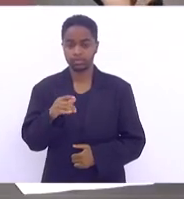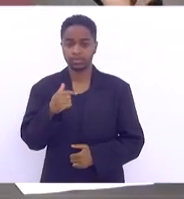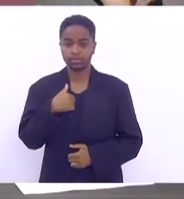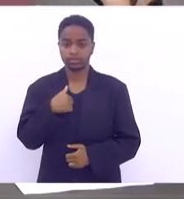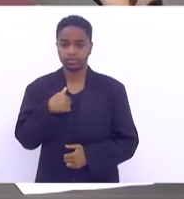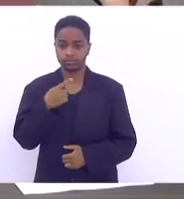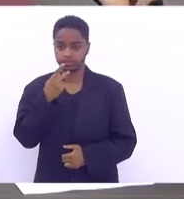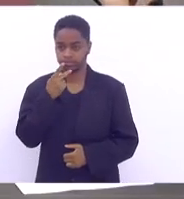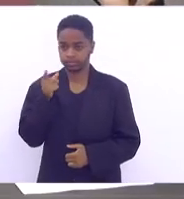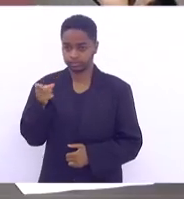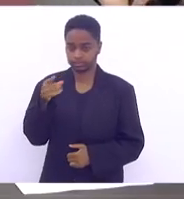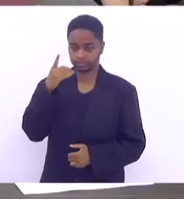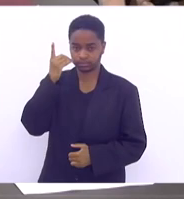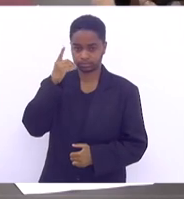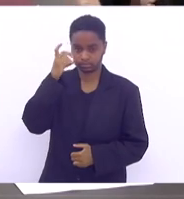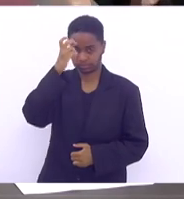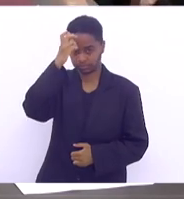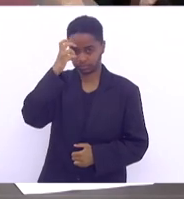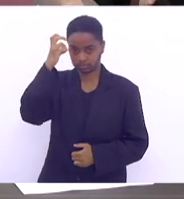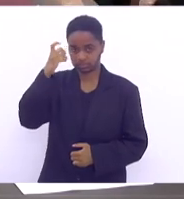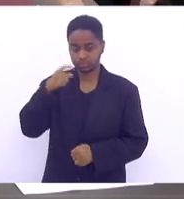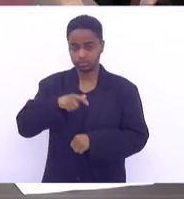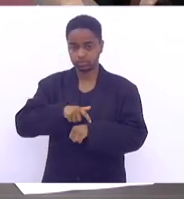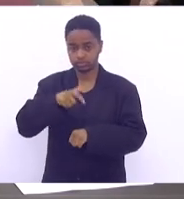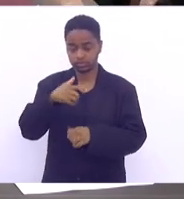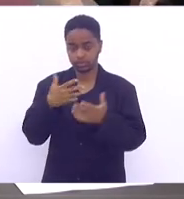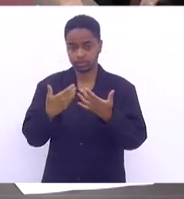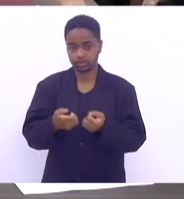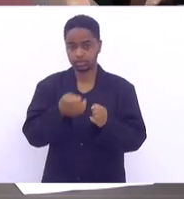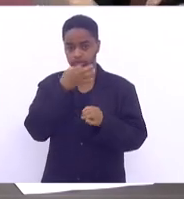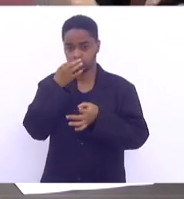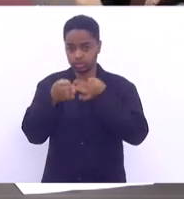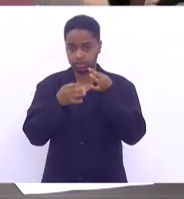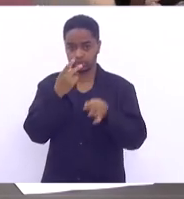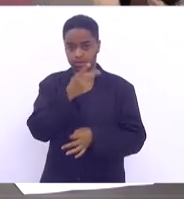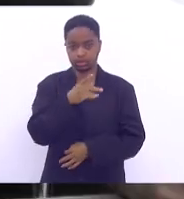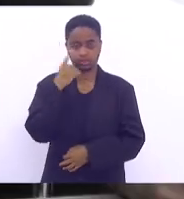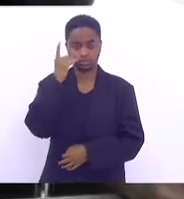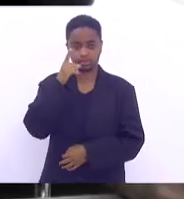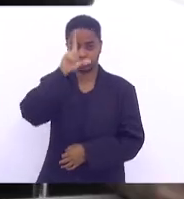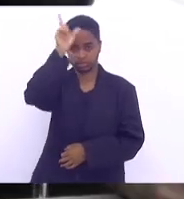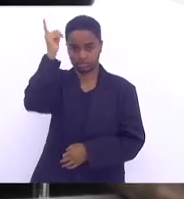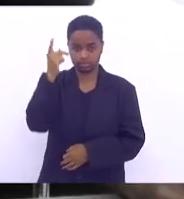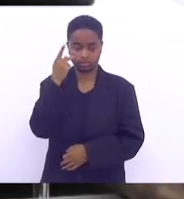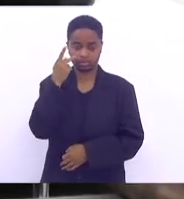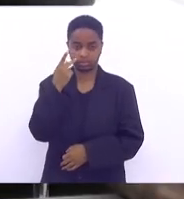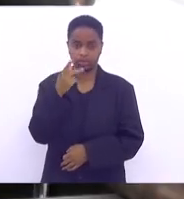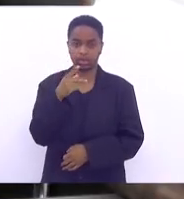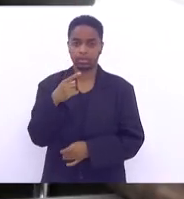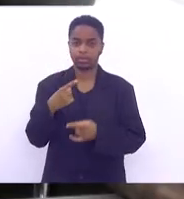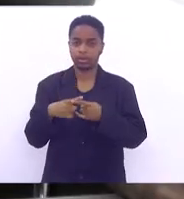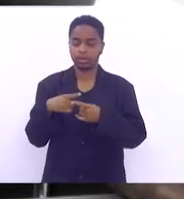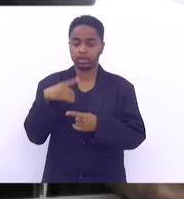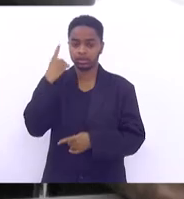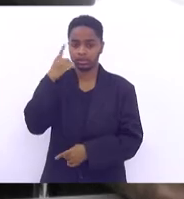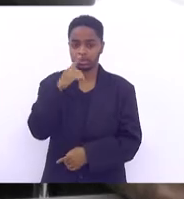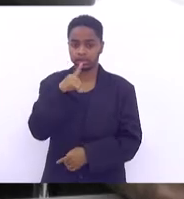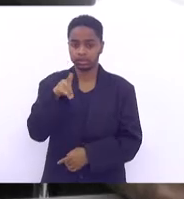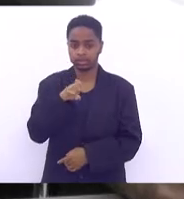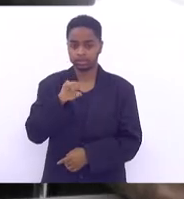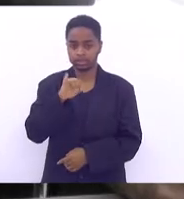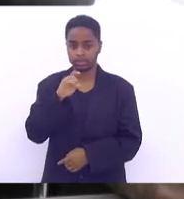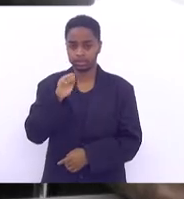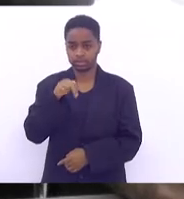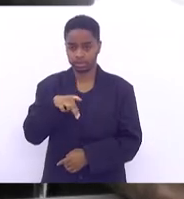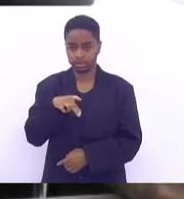deputada Verônica. Quando for acatando a sugestão do Luiz Paulo, a deputada Zeidan é coautora